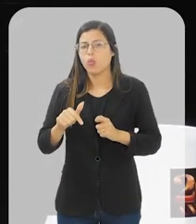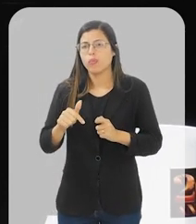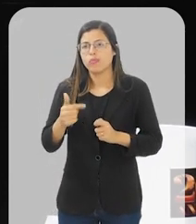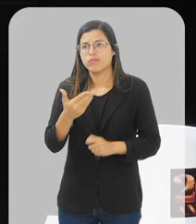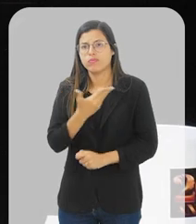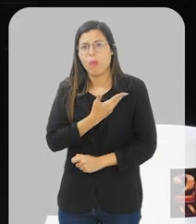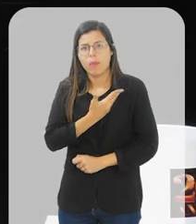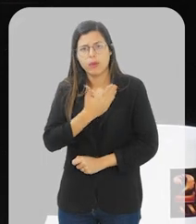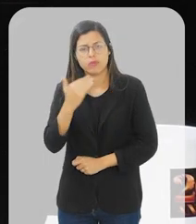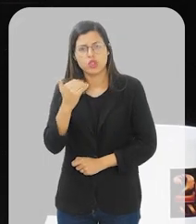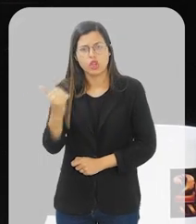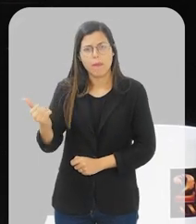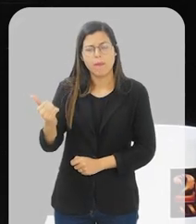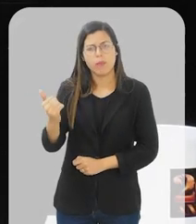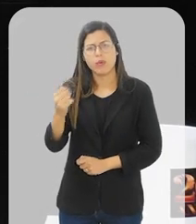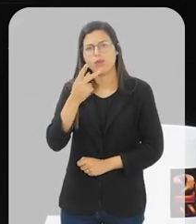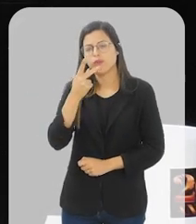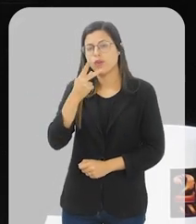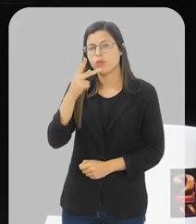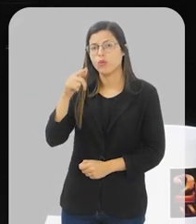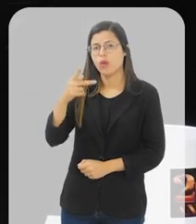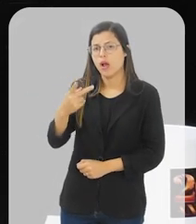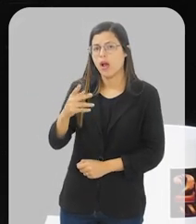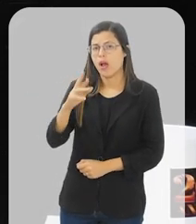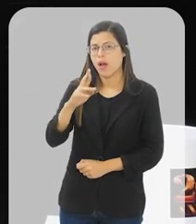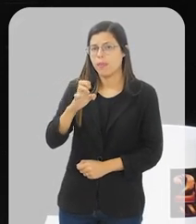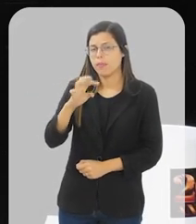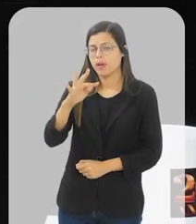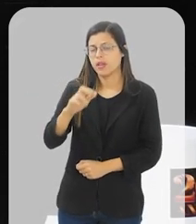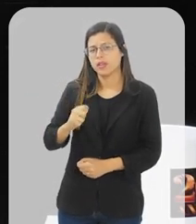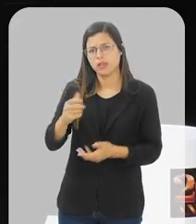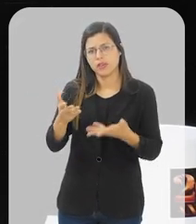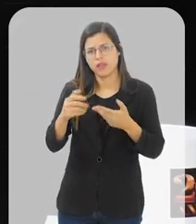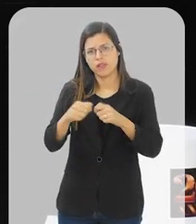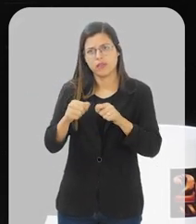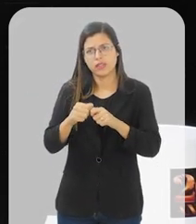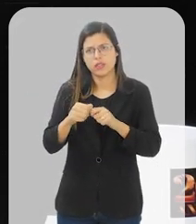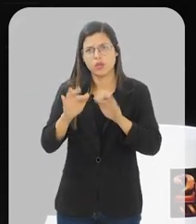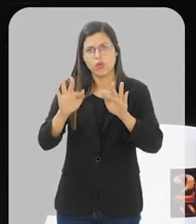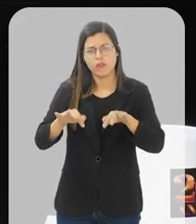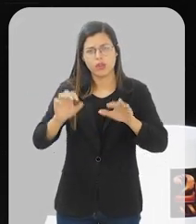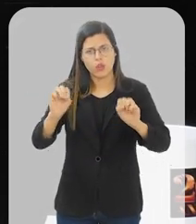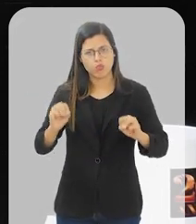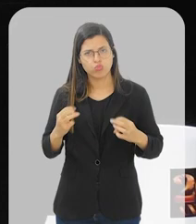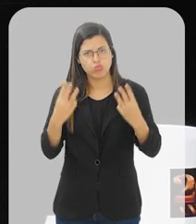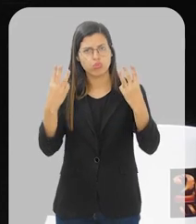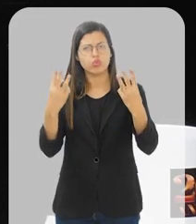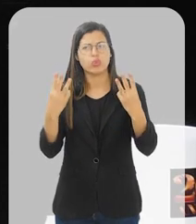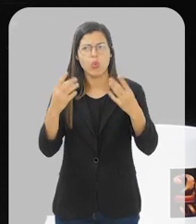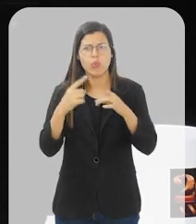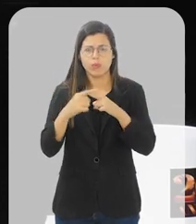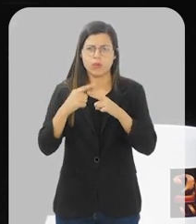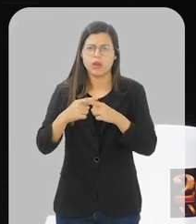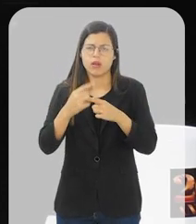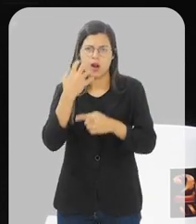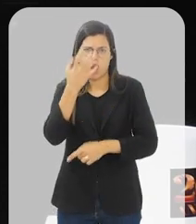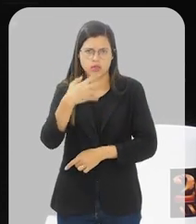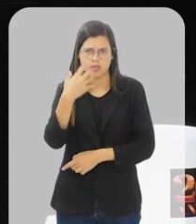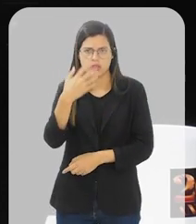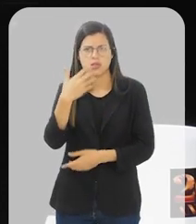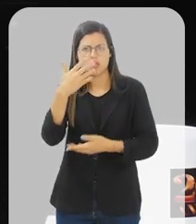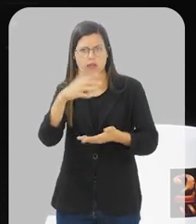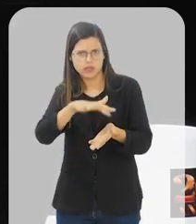chamou, falou, a Preta quer fazer um quadro de samba no final do show dela, os 10 minutos de show, que ela cantava sambas